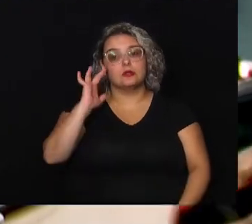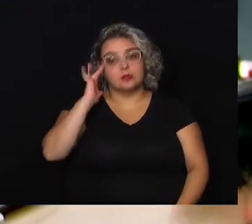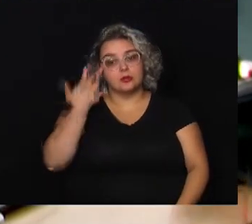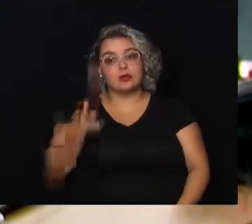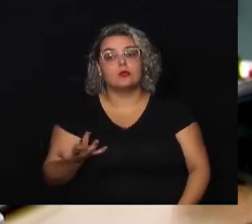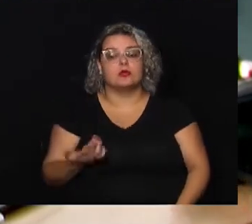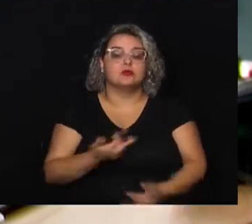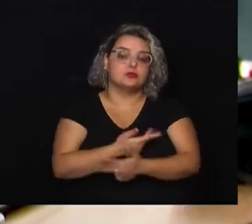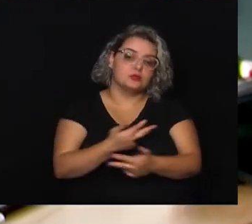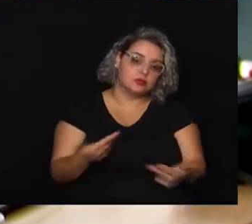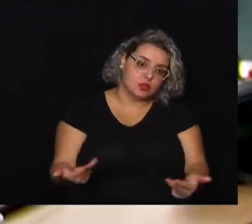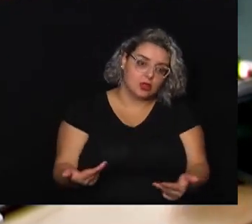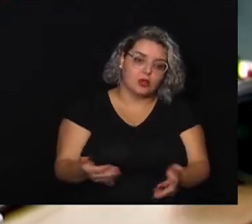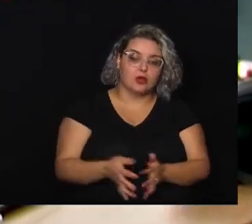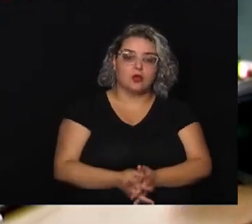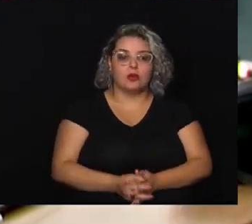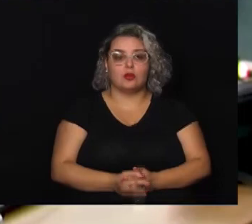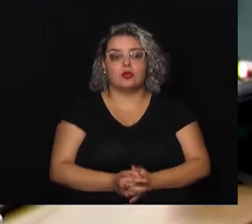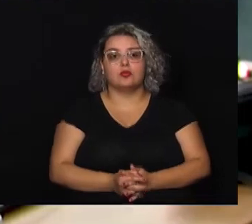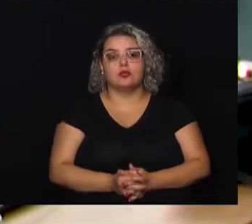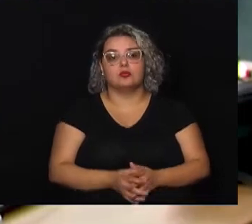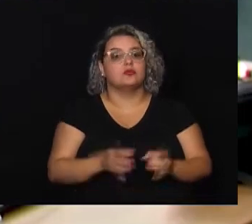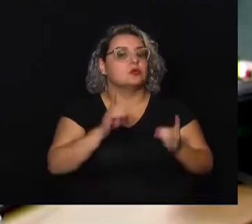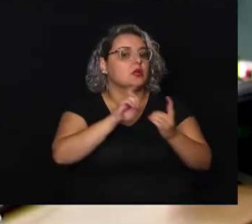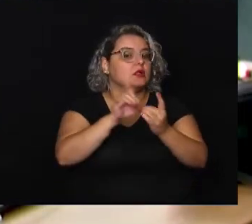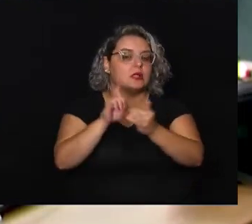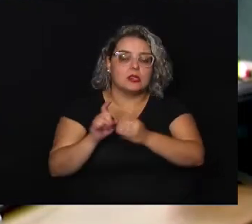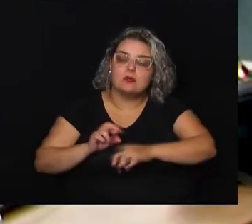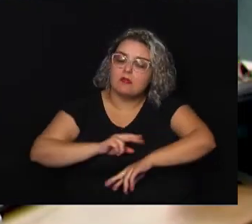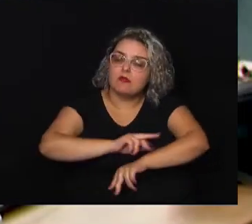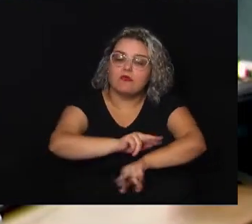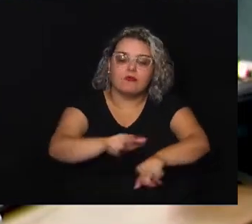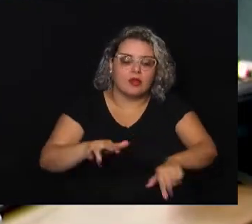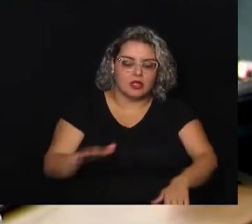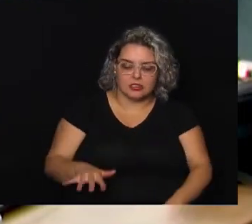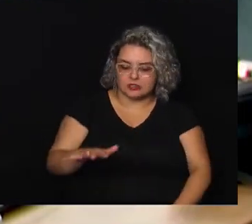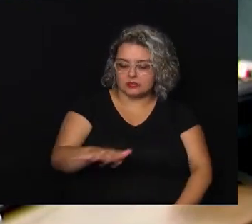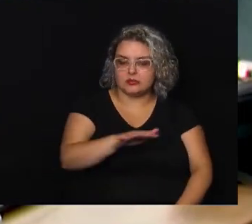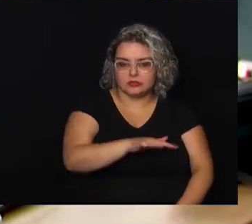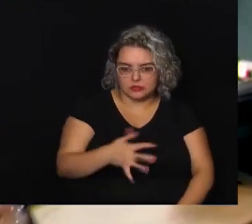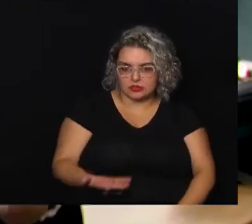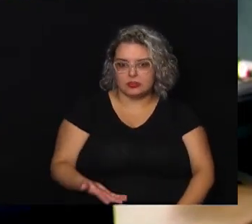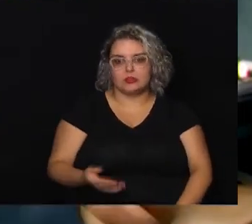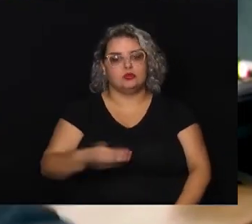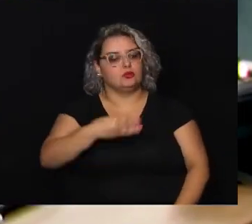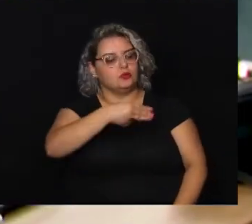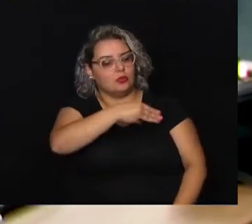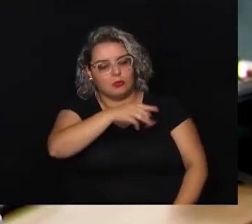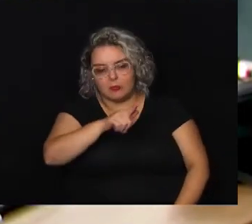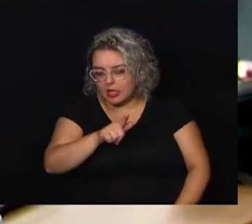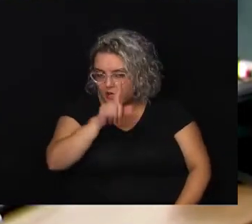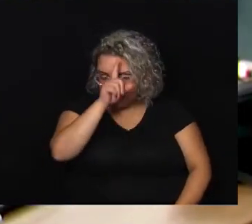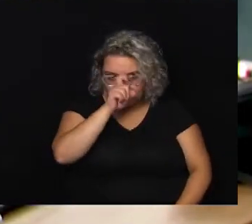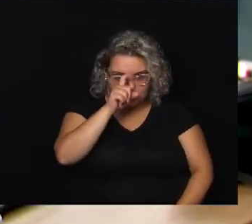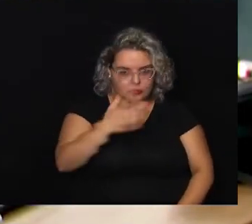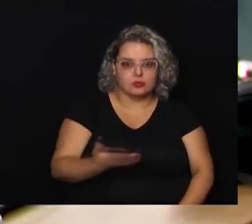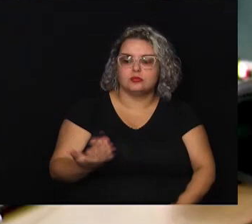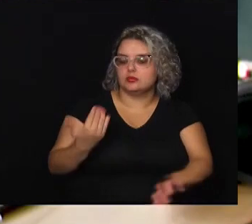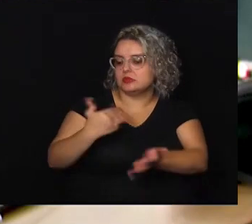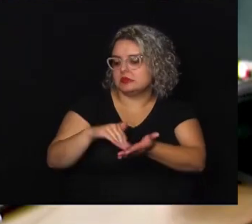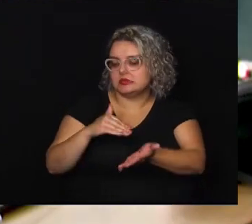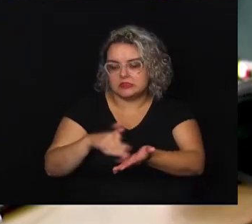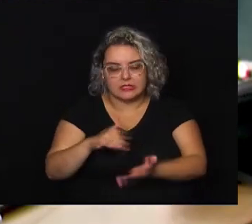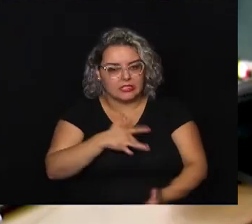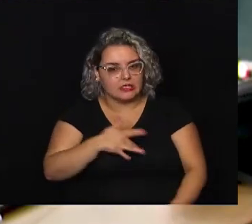algo que contemplou vários setores, seja do Mário Gatti, seja da Secretaria de